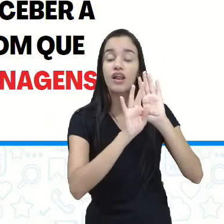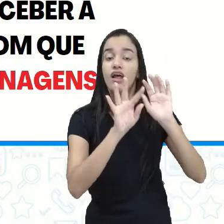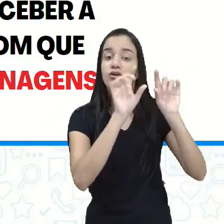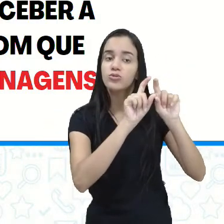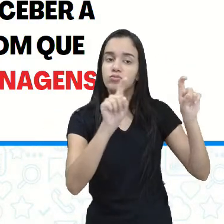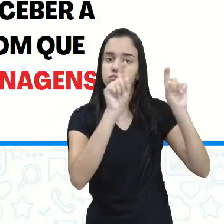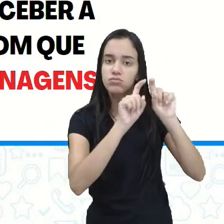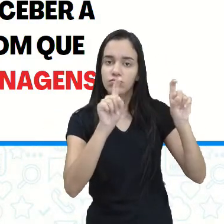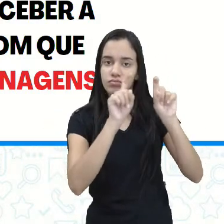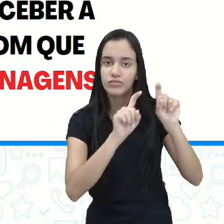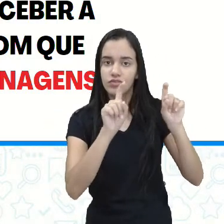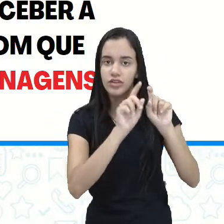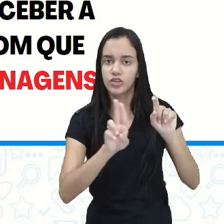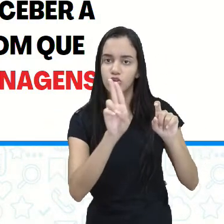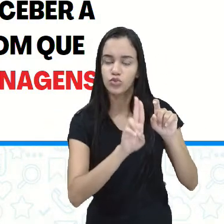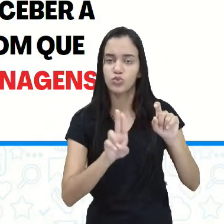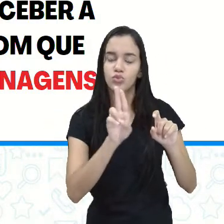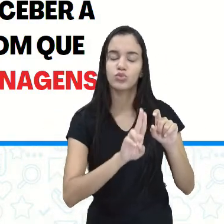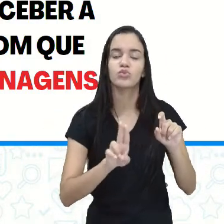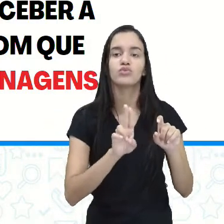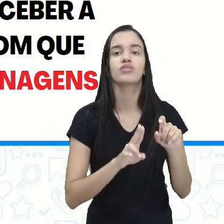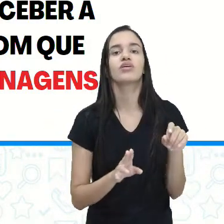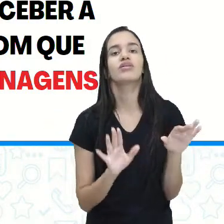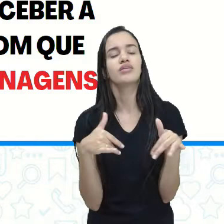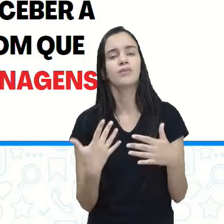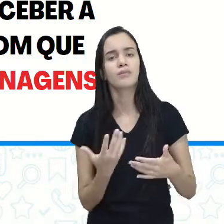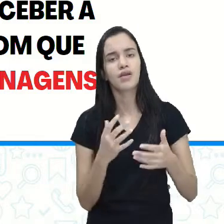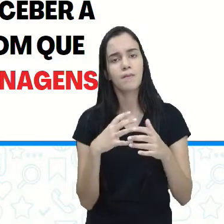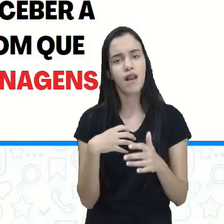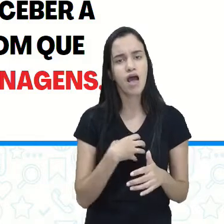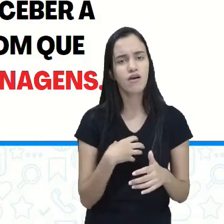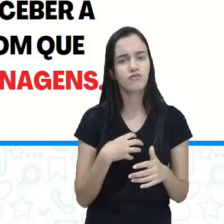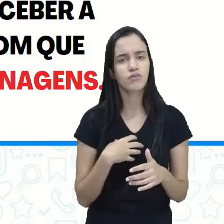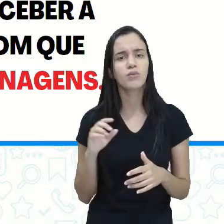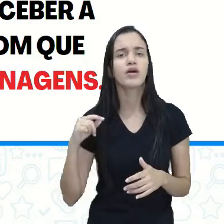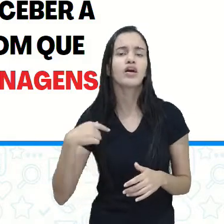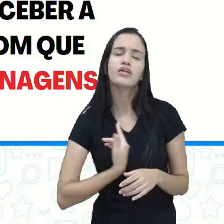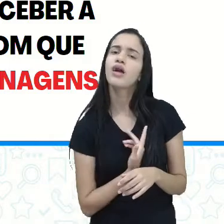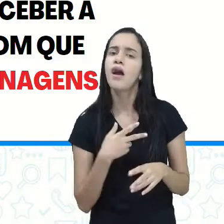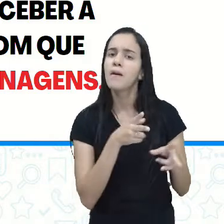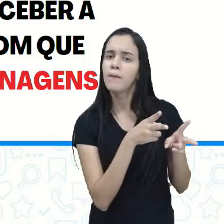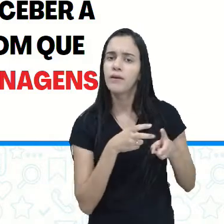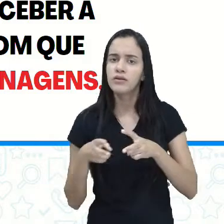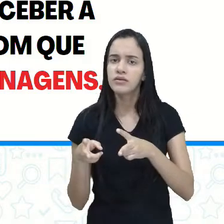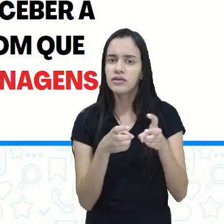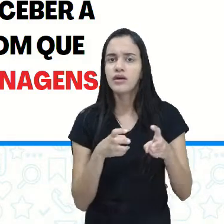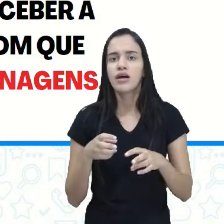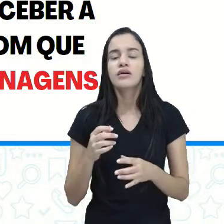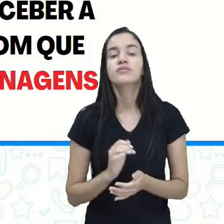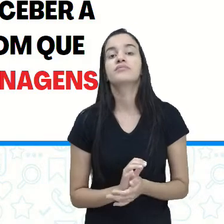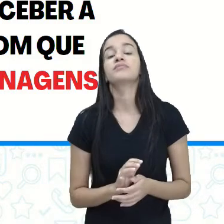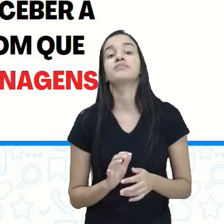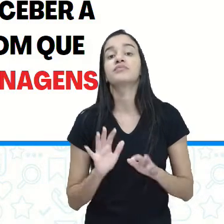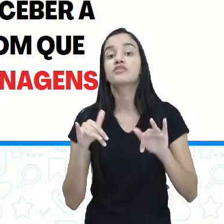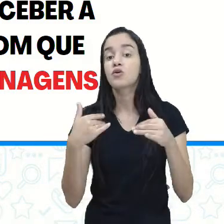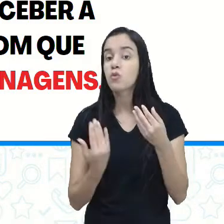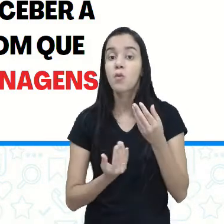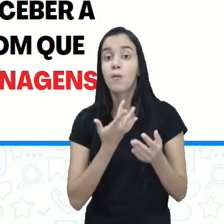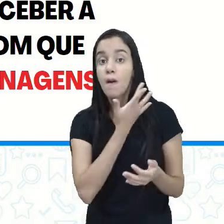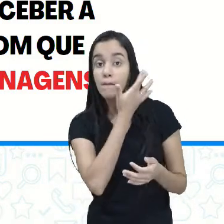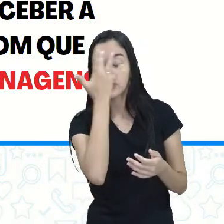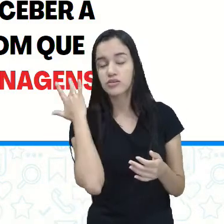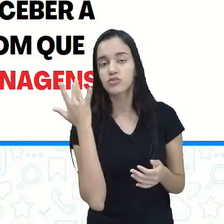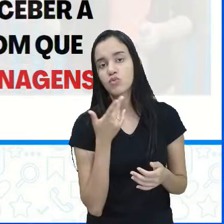nas tirinhas. Pelo tracejado, pelo formato, nós podemos perceber a entonação com que falam